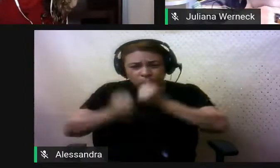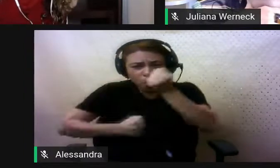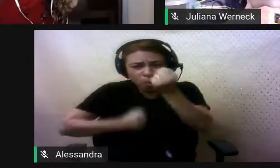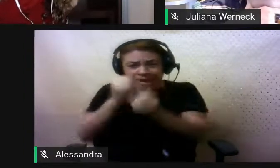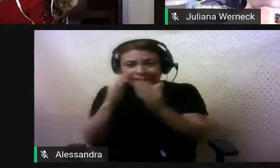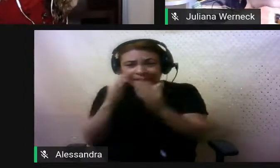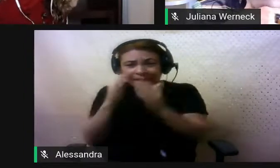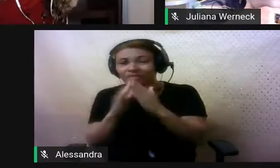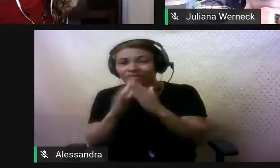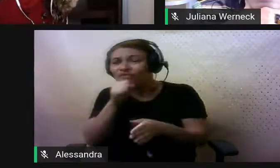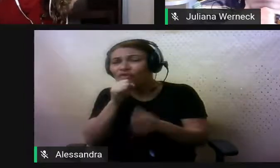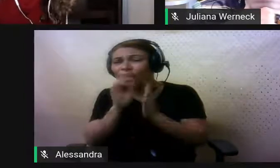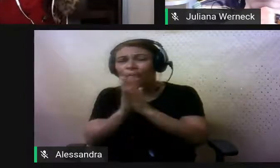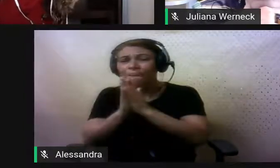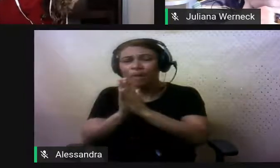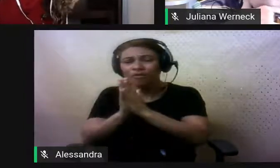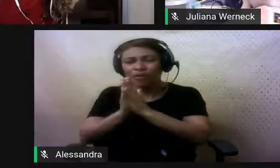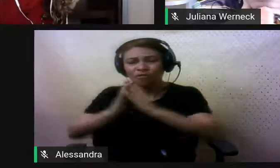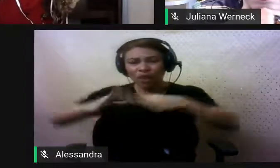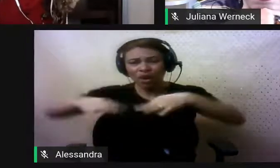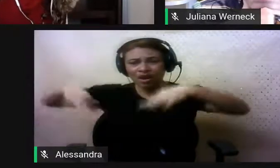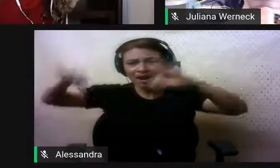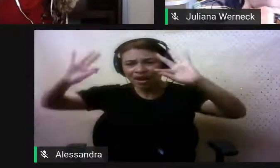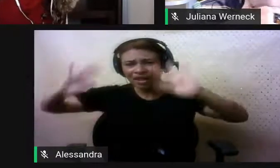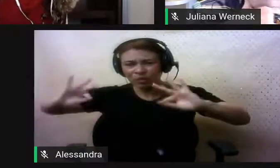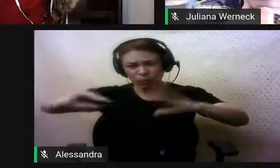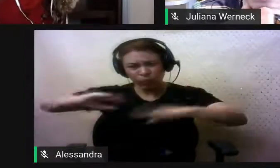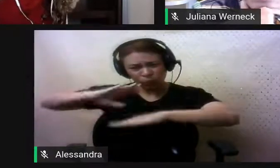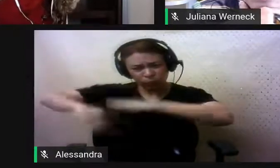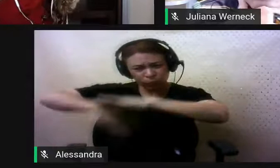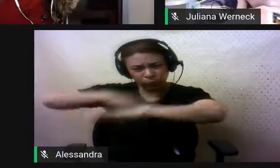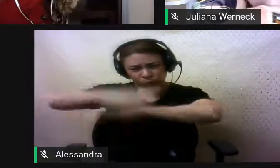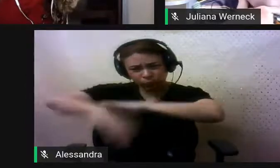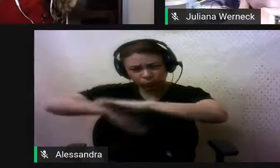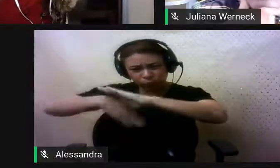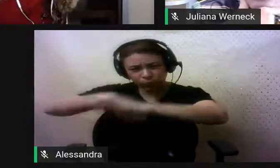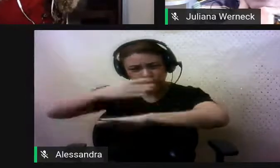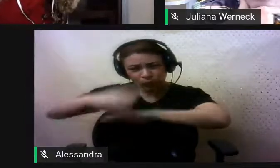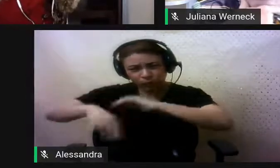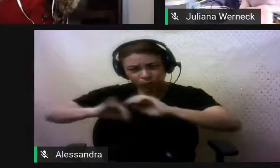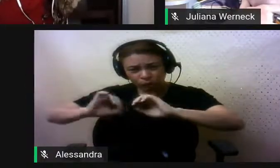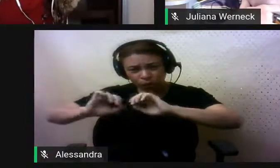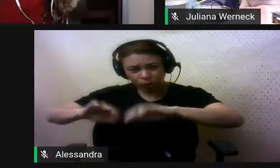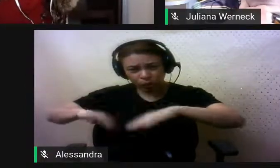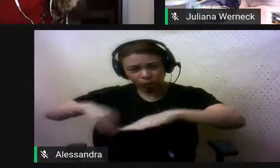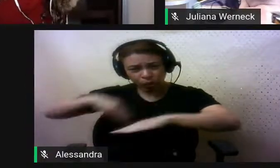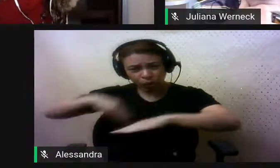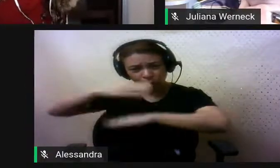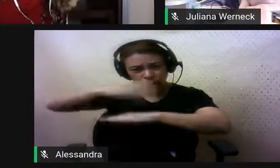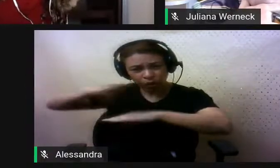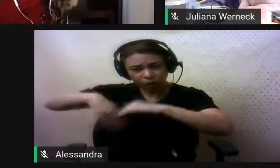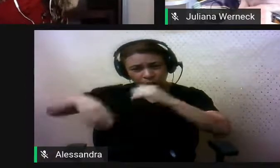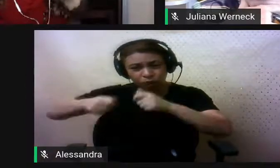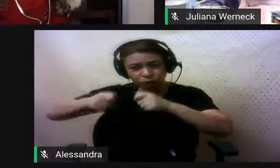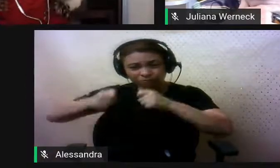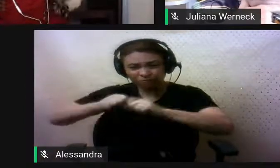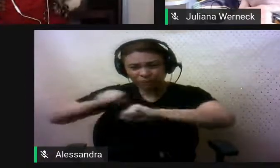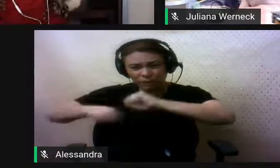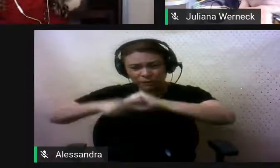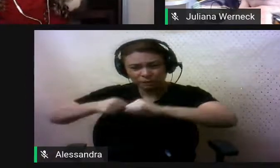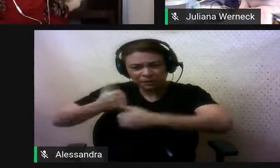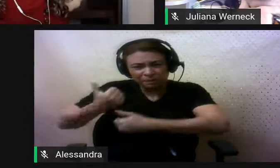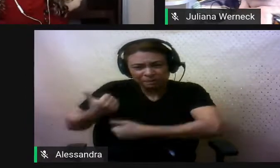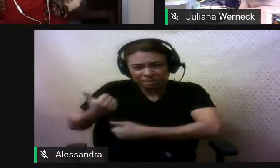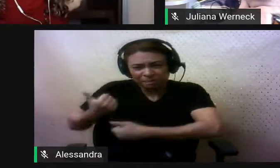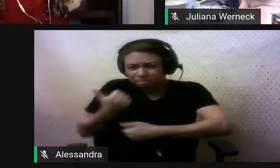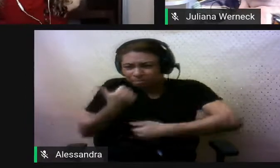pediu para ela um lençol, para me enrolar nesse lençol antes de levar para o hospital. Ele me enrolou bem firme nesse lençol e seguiu comigo